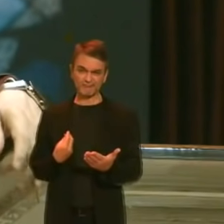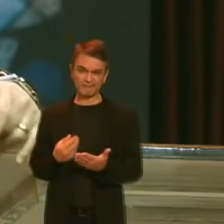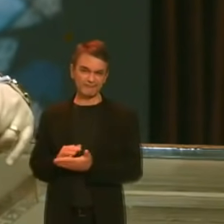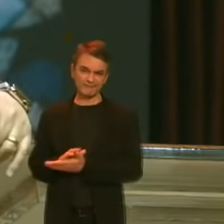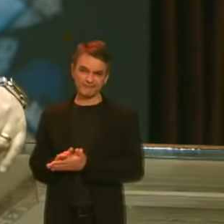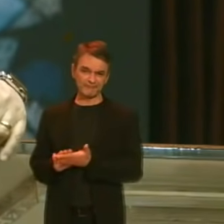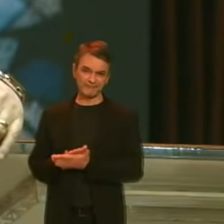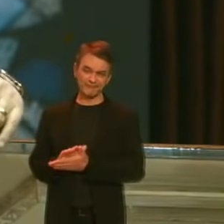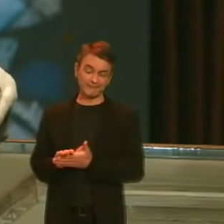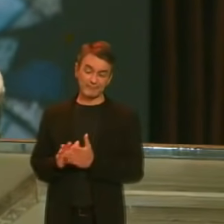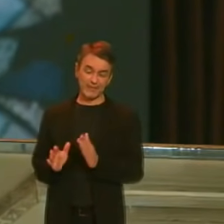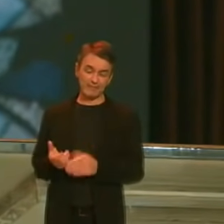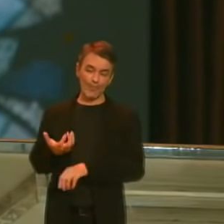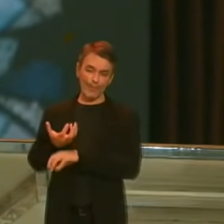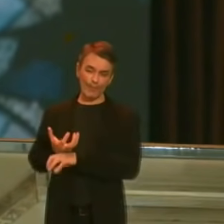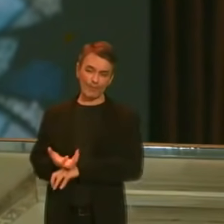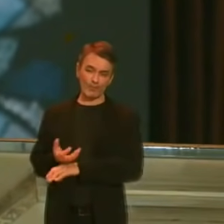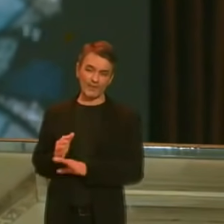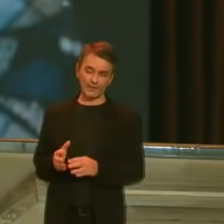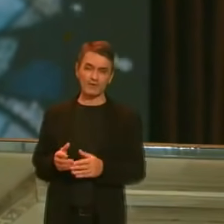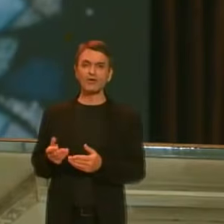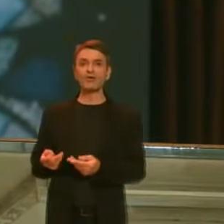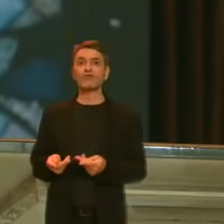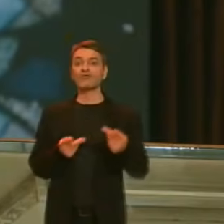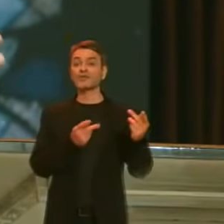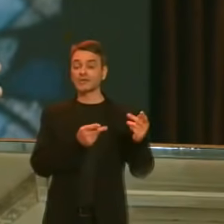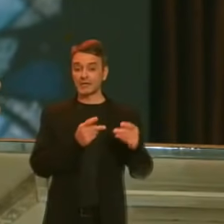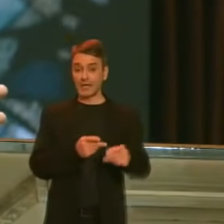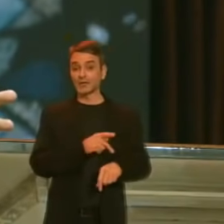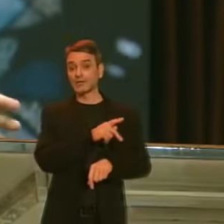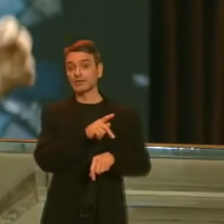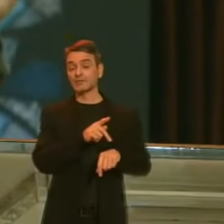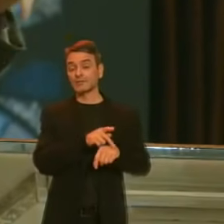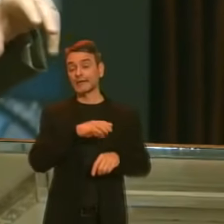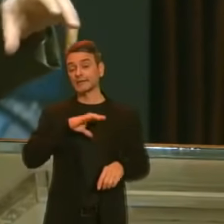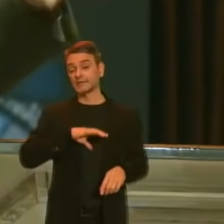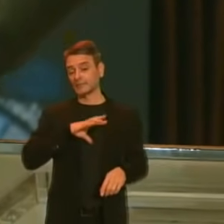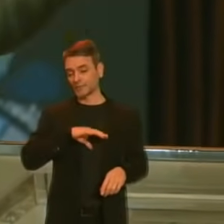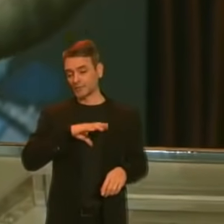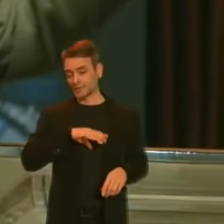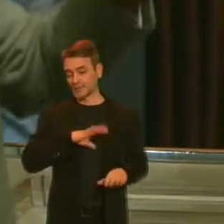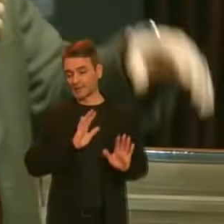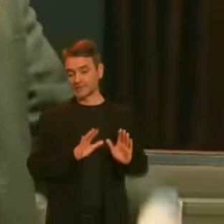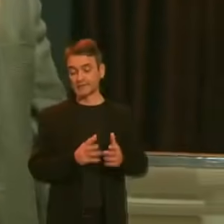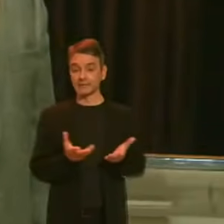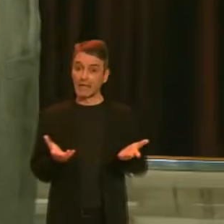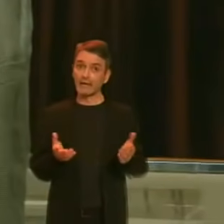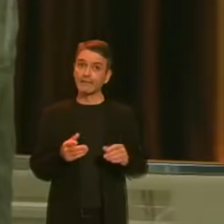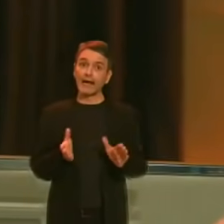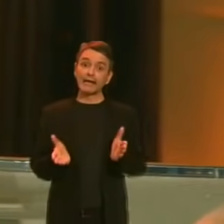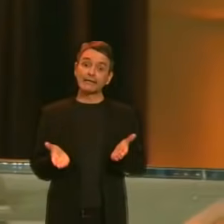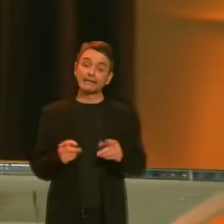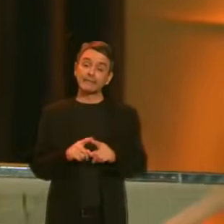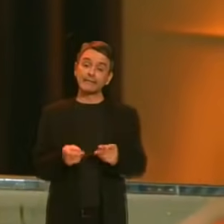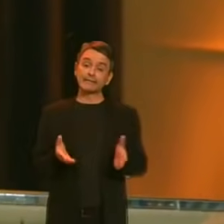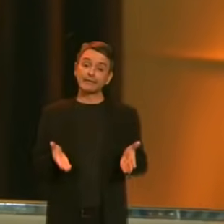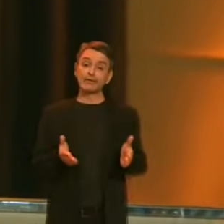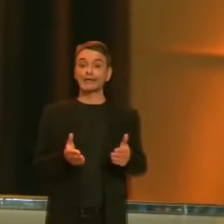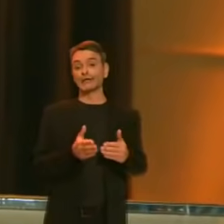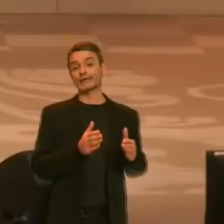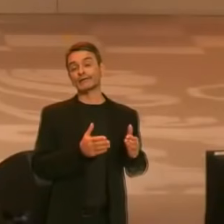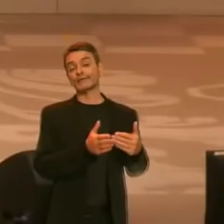Eu fui convidado para pregar em Portugal. Não vou a Portugal porque está tudo fechado. Então eu vou gravar a mensagem e vou mandar para eles.